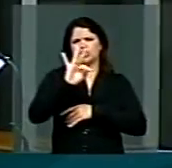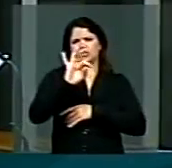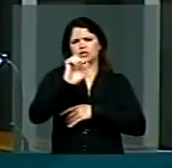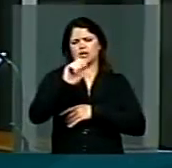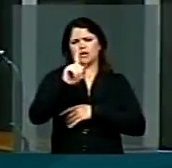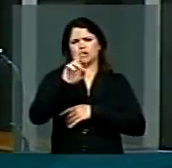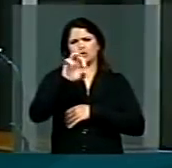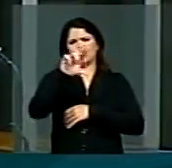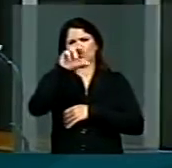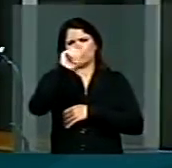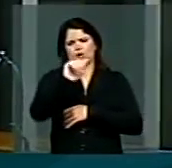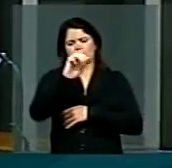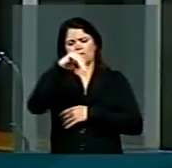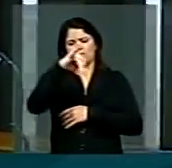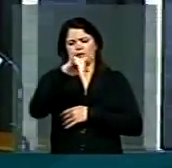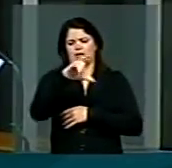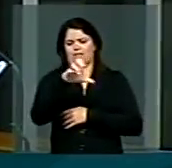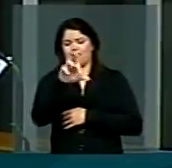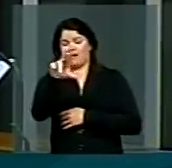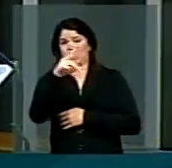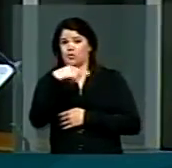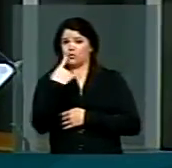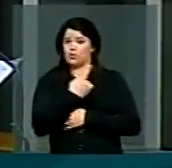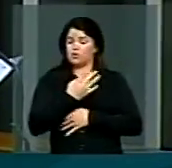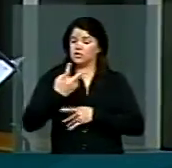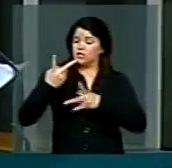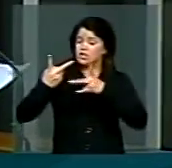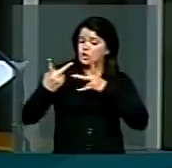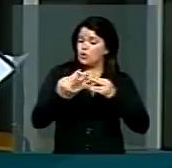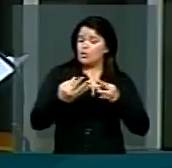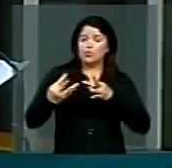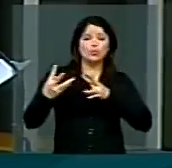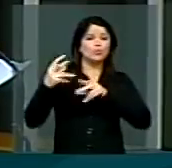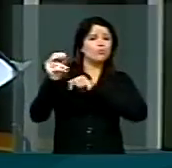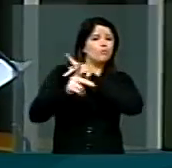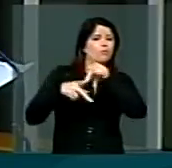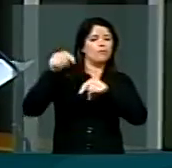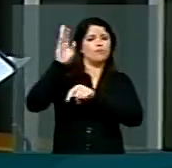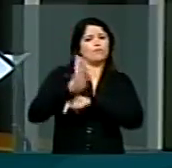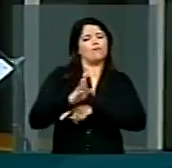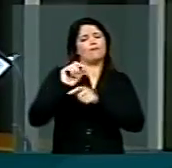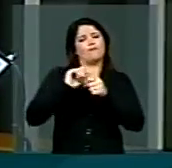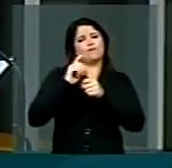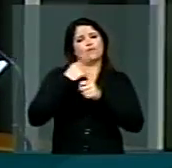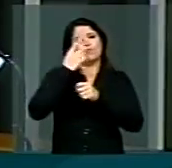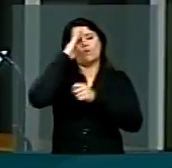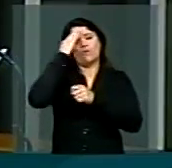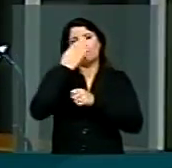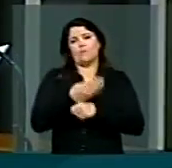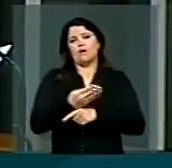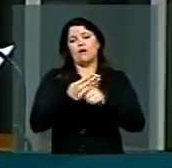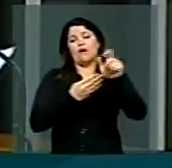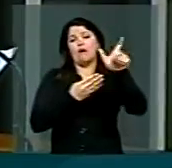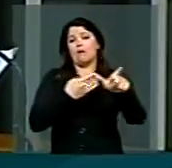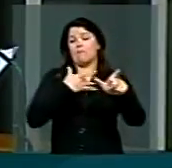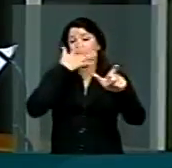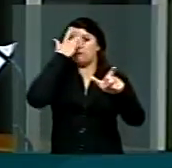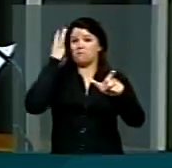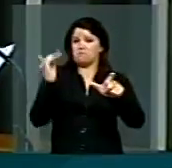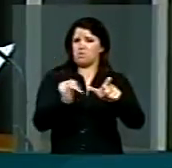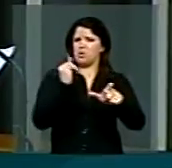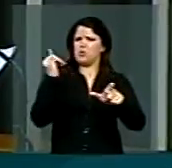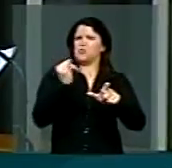Estendemos, pois, em nome do povo brasileiro, nossas homenagens a esse grande e